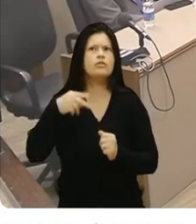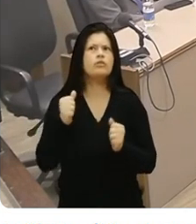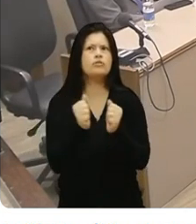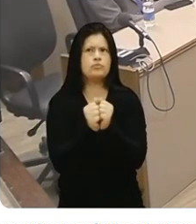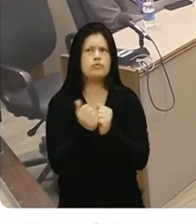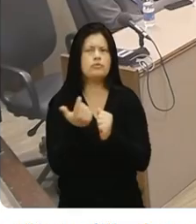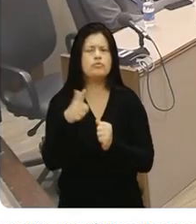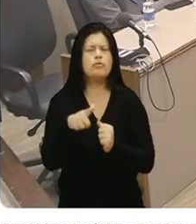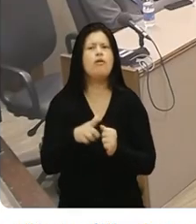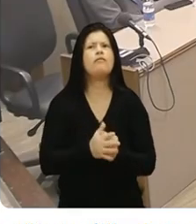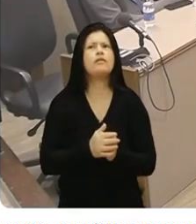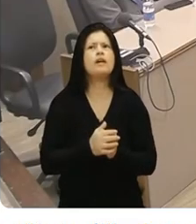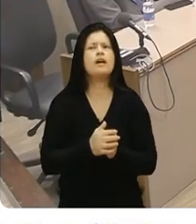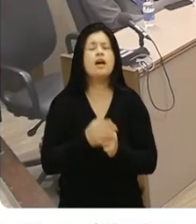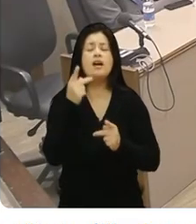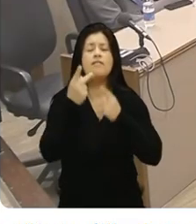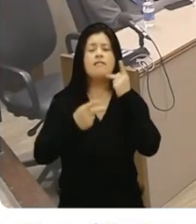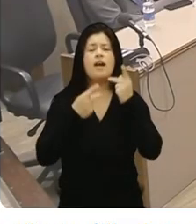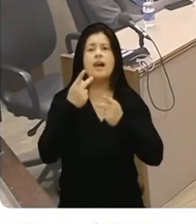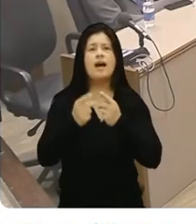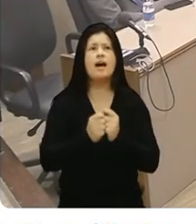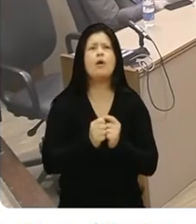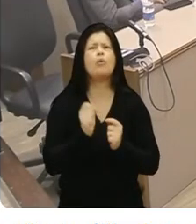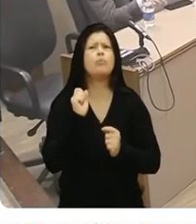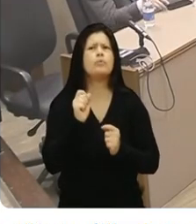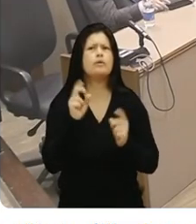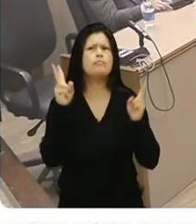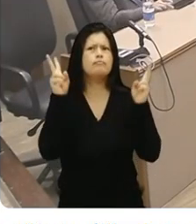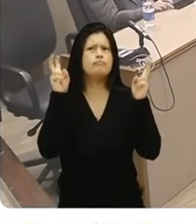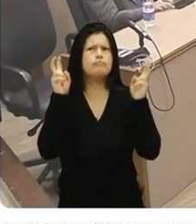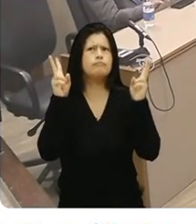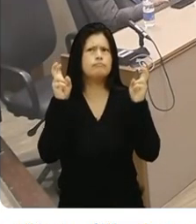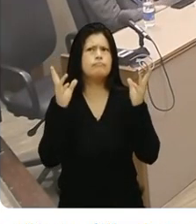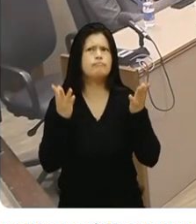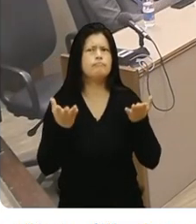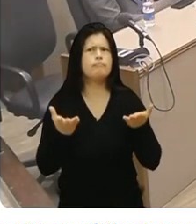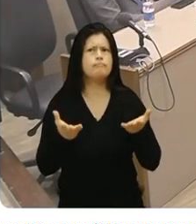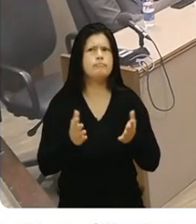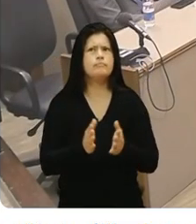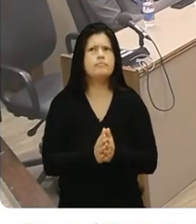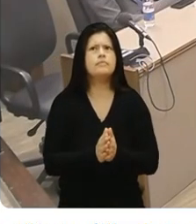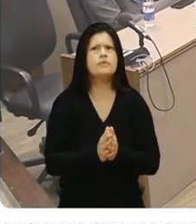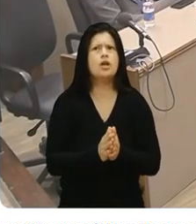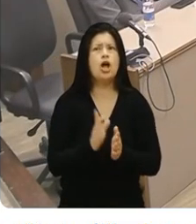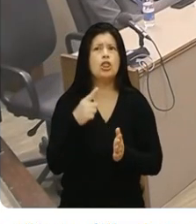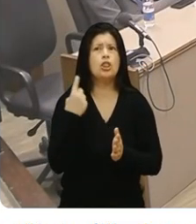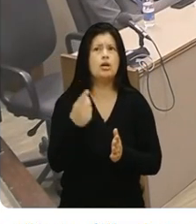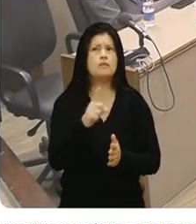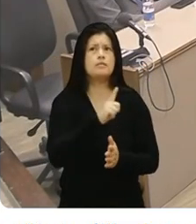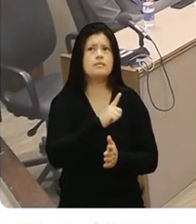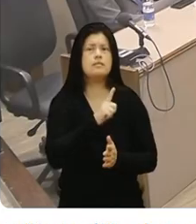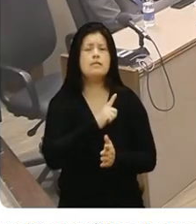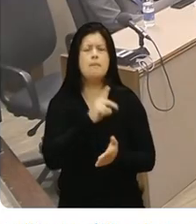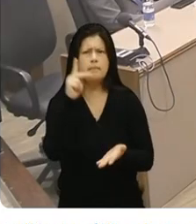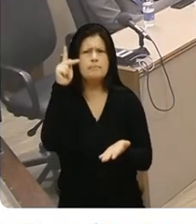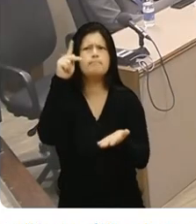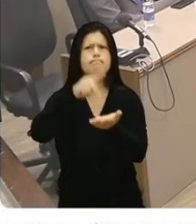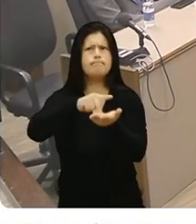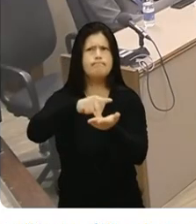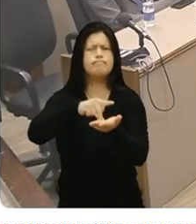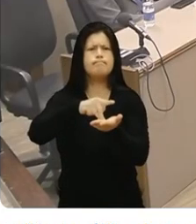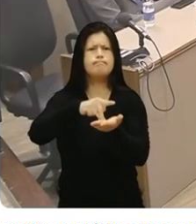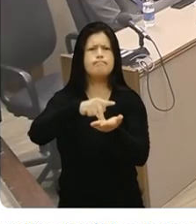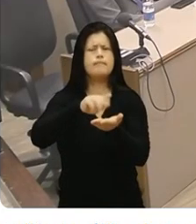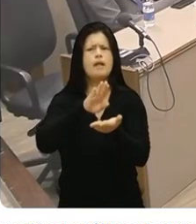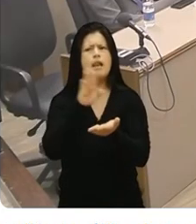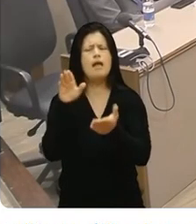nesse momento. Eu quero falar sobre os casos que nós estamos tendo reais no